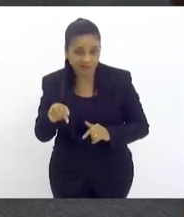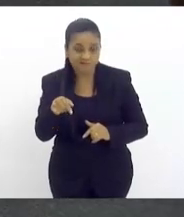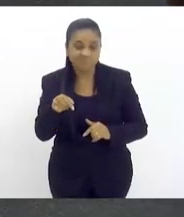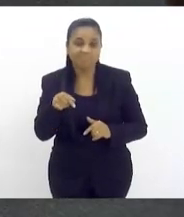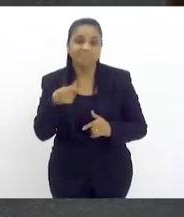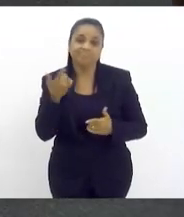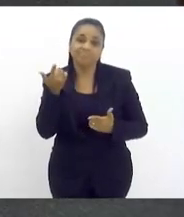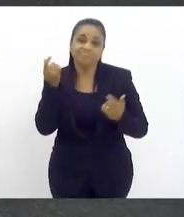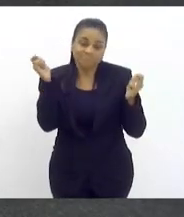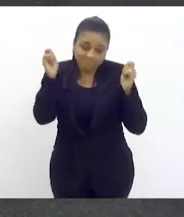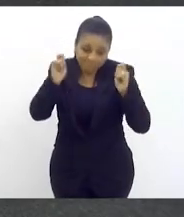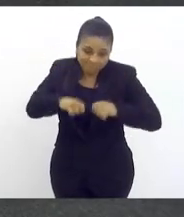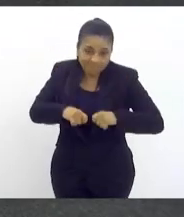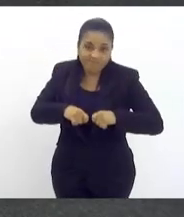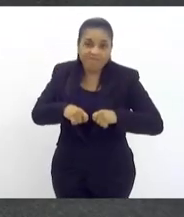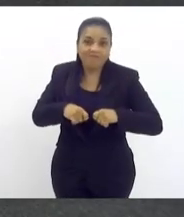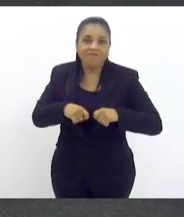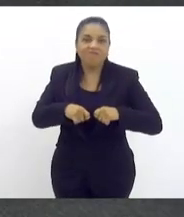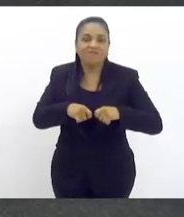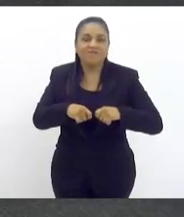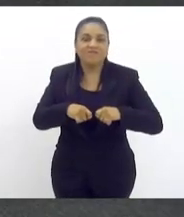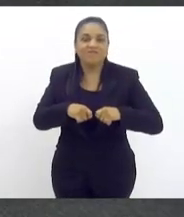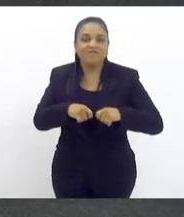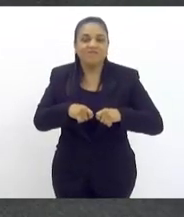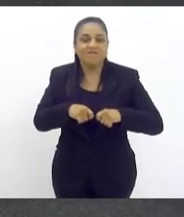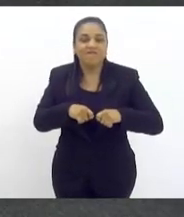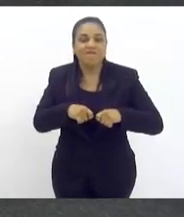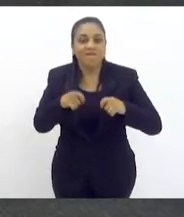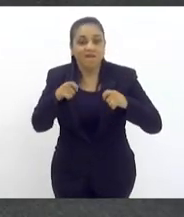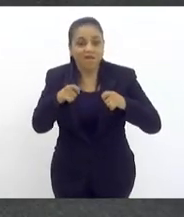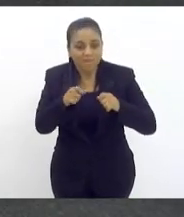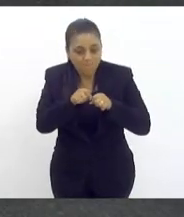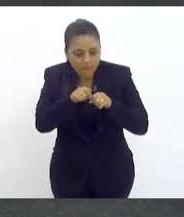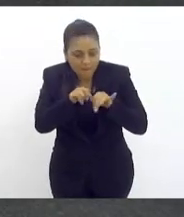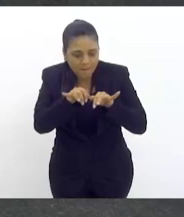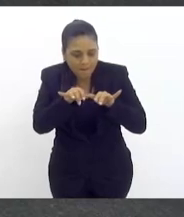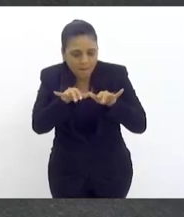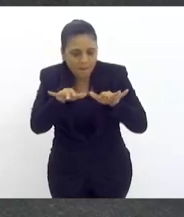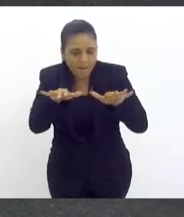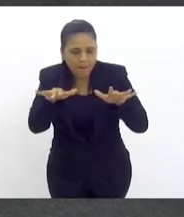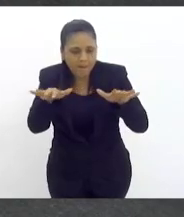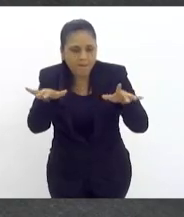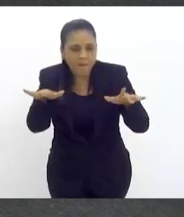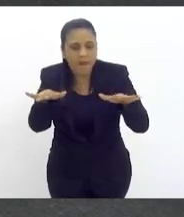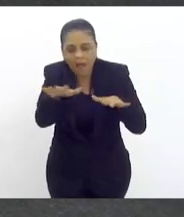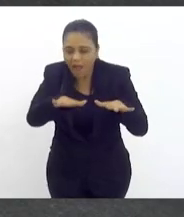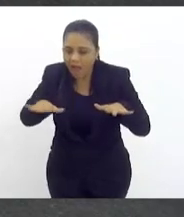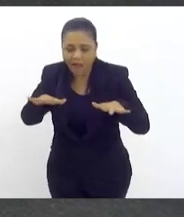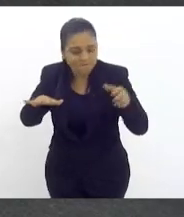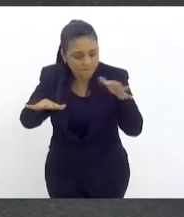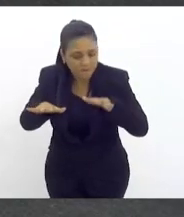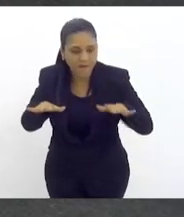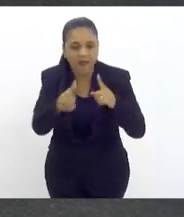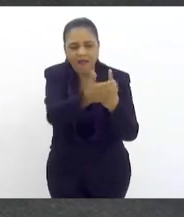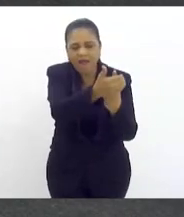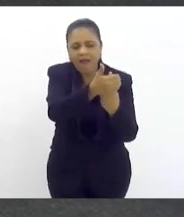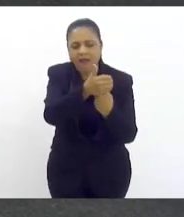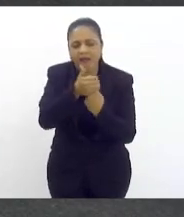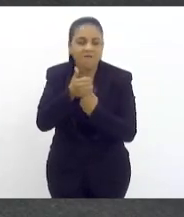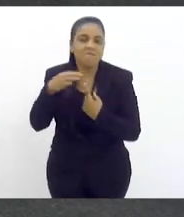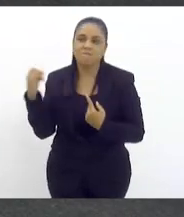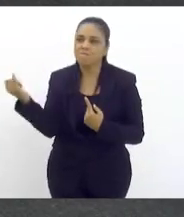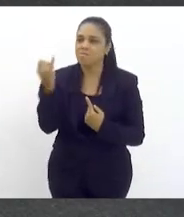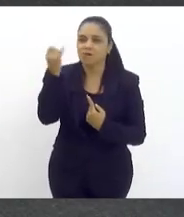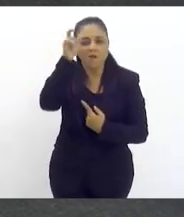está possibilitando a extensão de uma rede de acolhimento que é tão importante para as